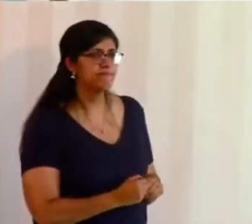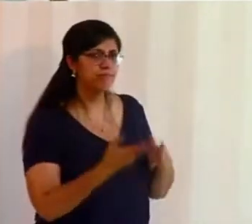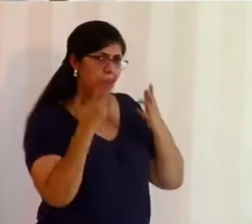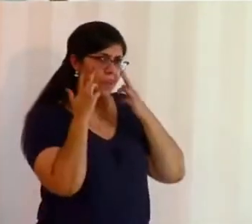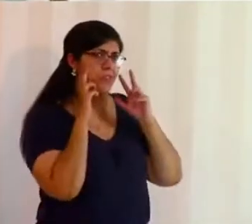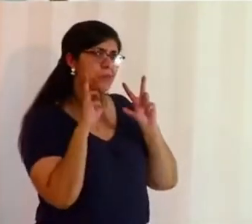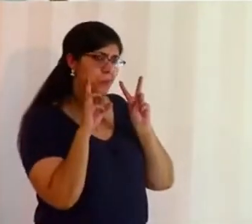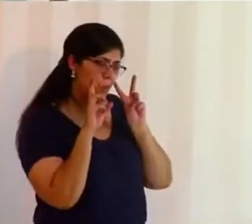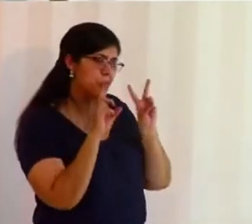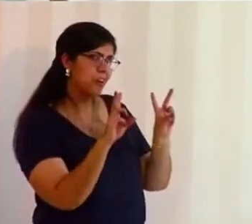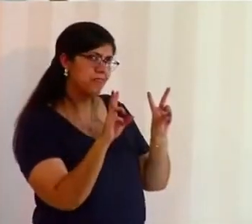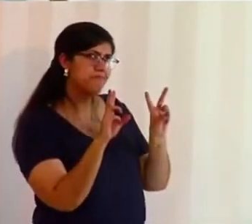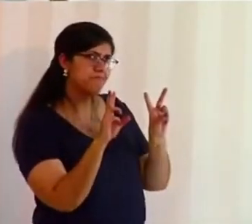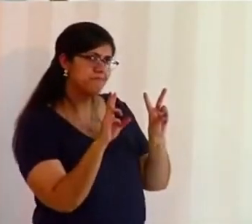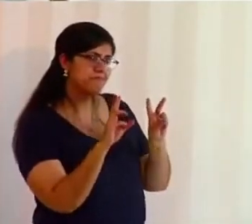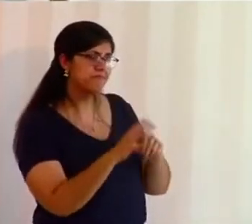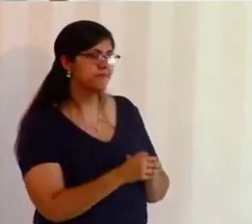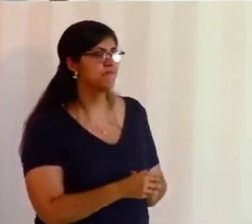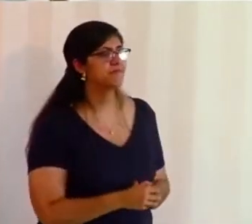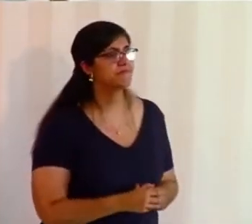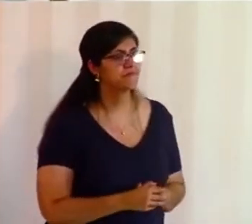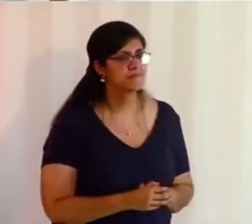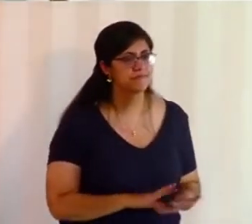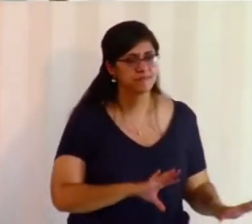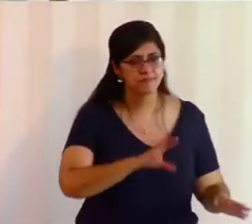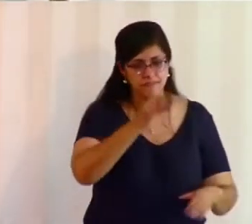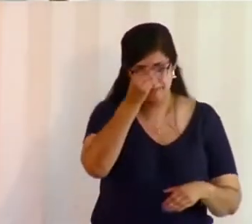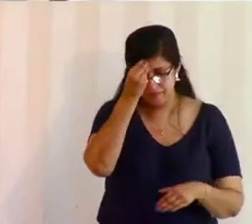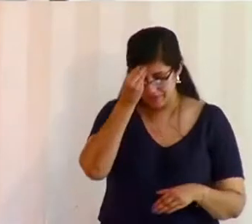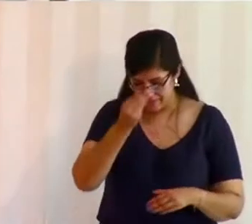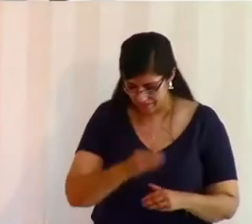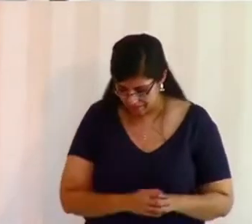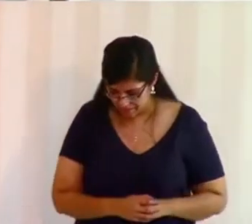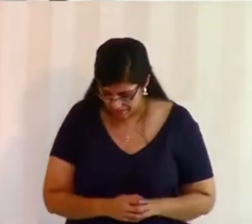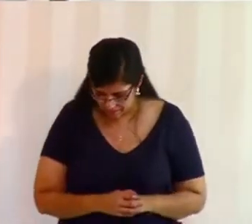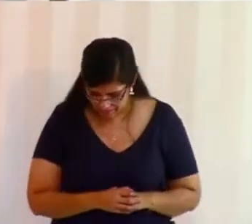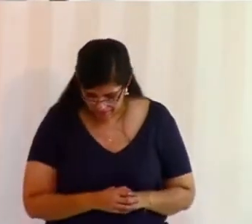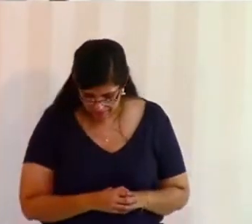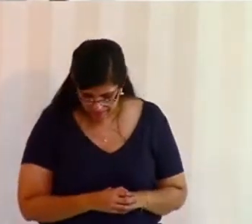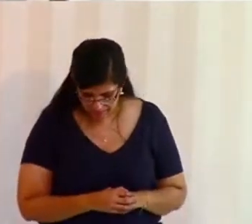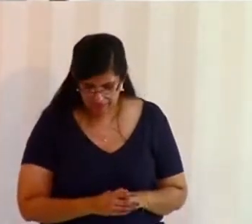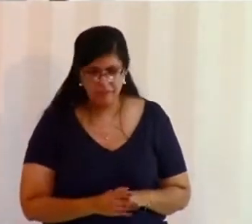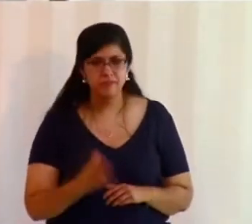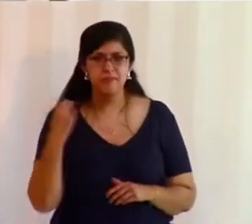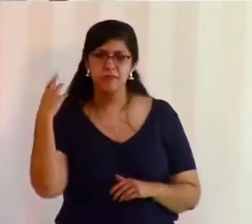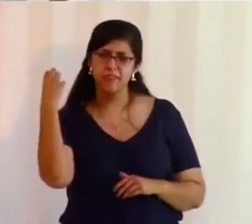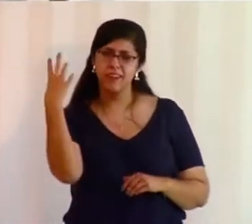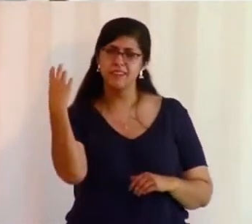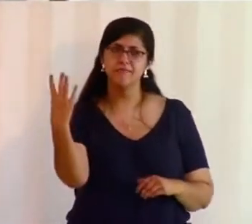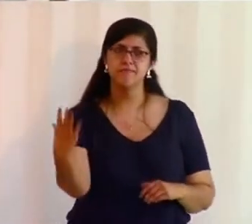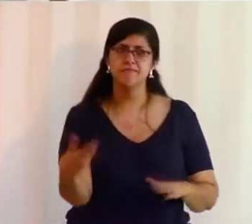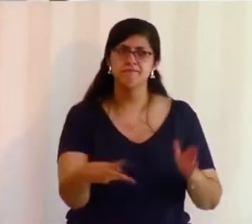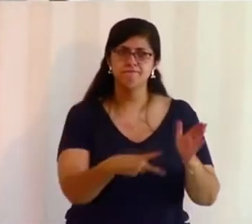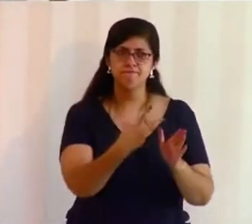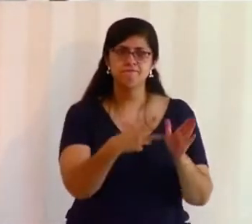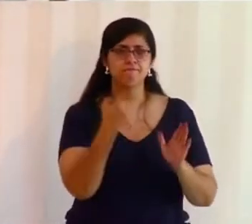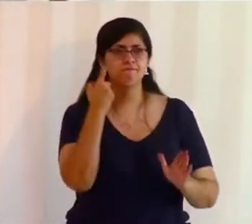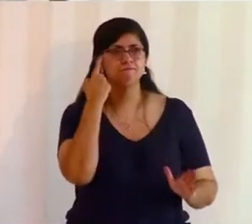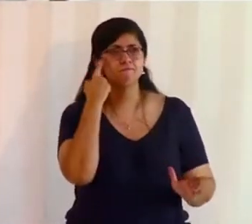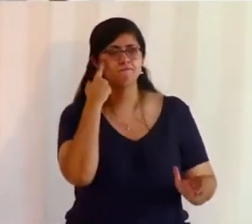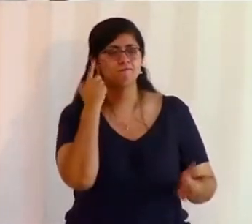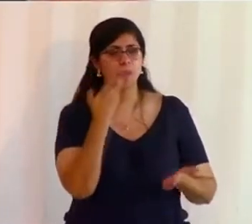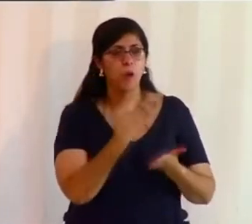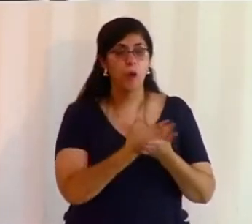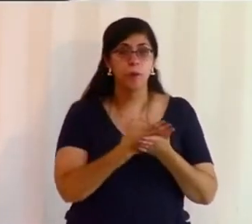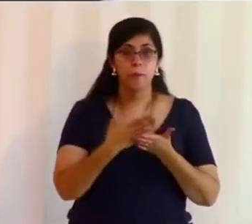A segunda viagem do Paulo, então, e seus companheiros inicia com uma interrogação. Eles querem pregar